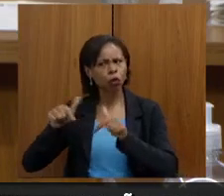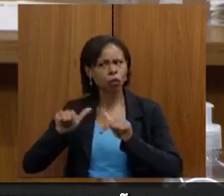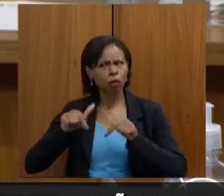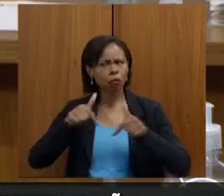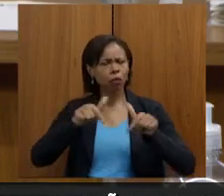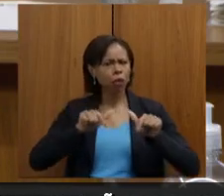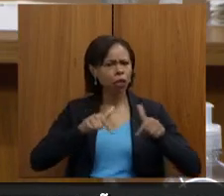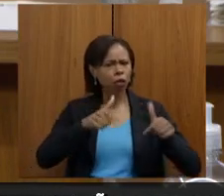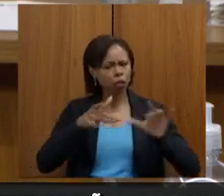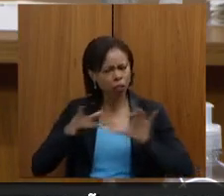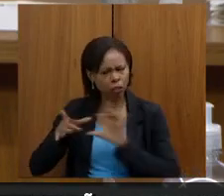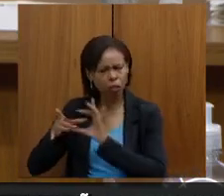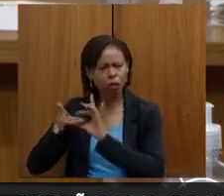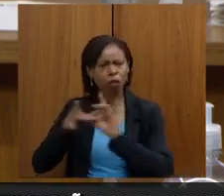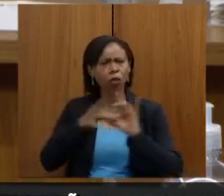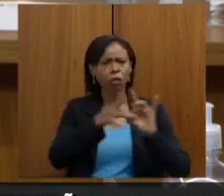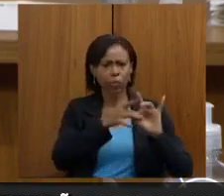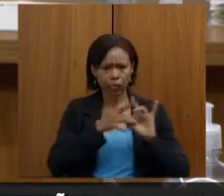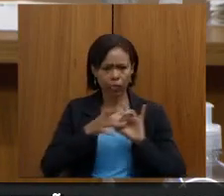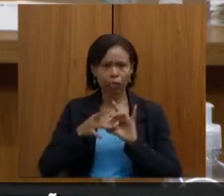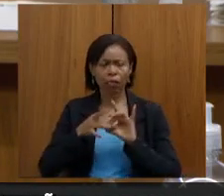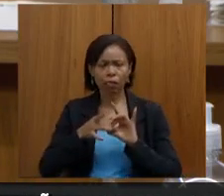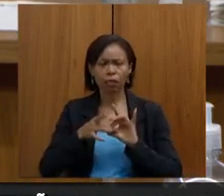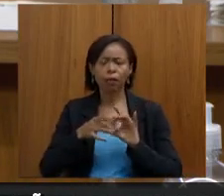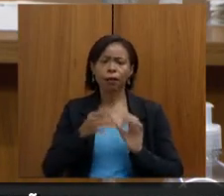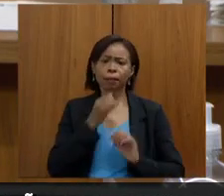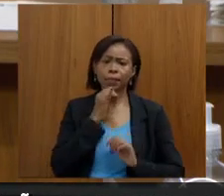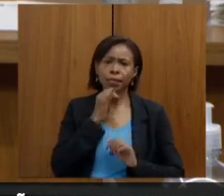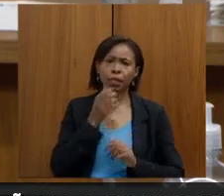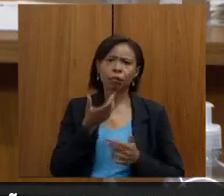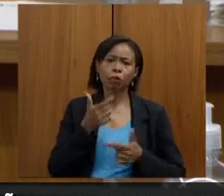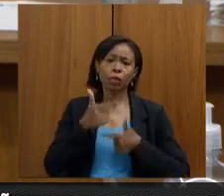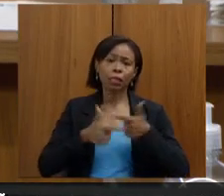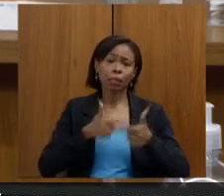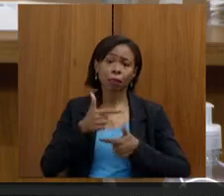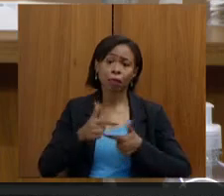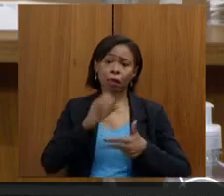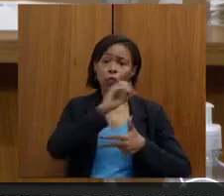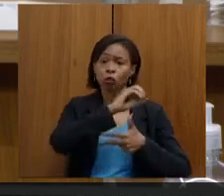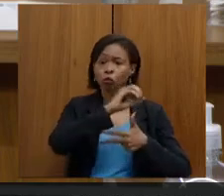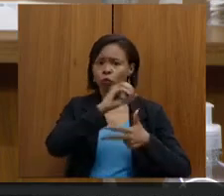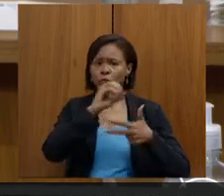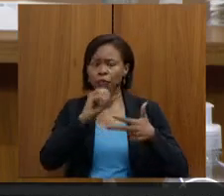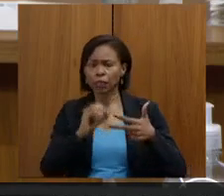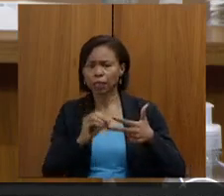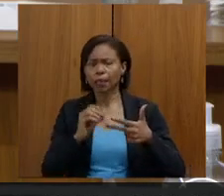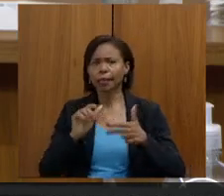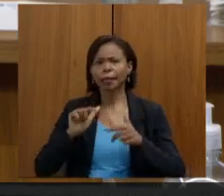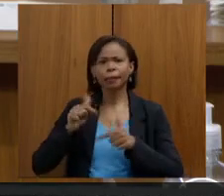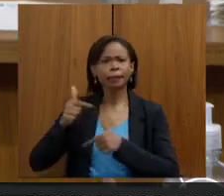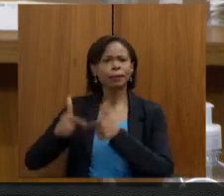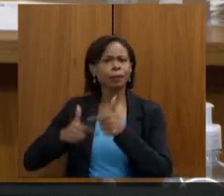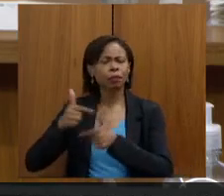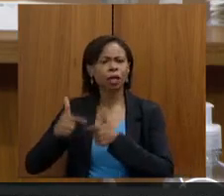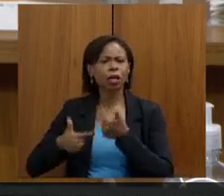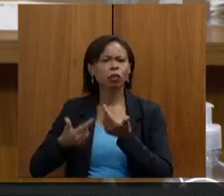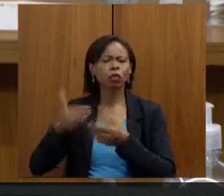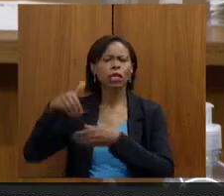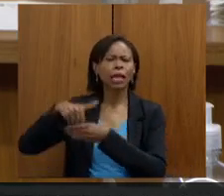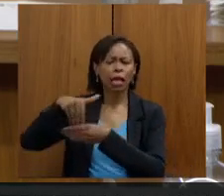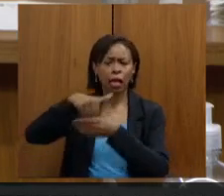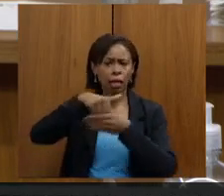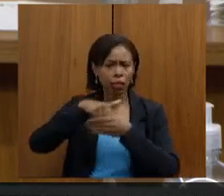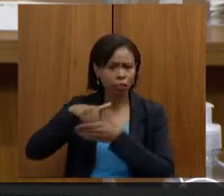desde a exemplo atuação no ENEM atuação em eleições